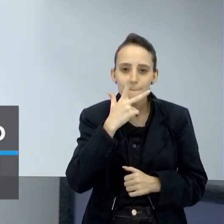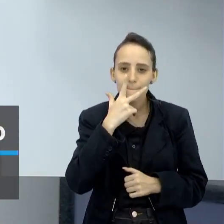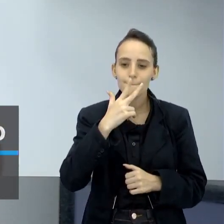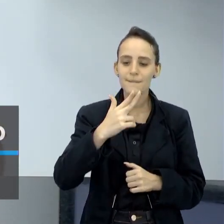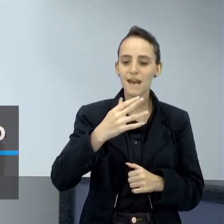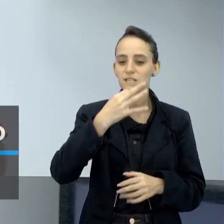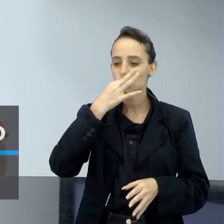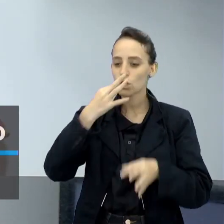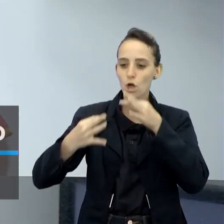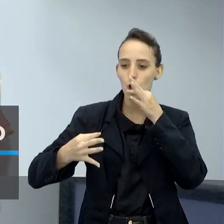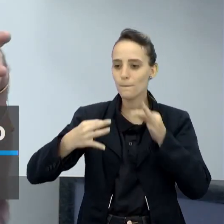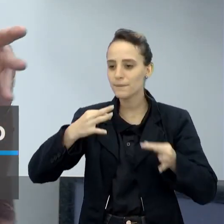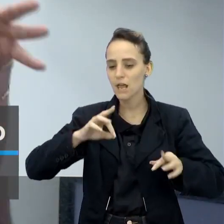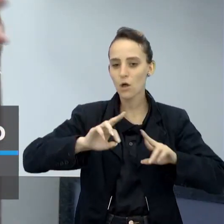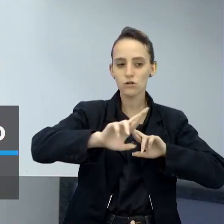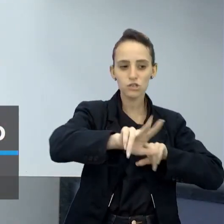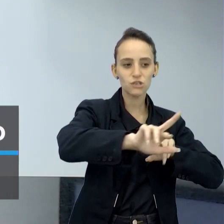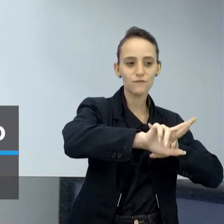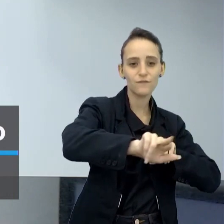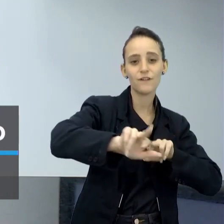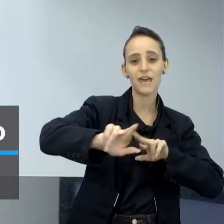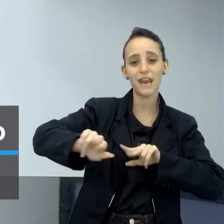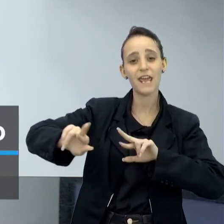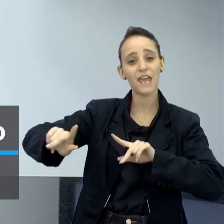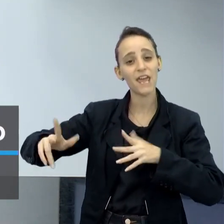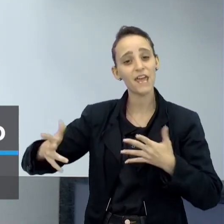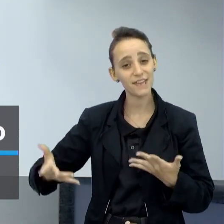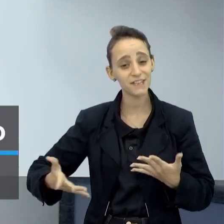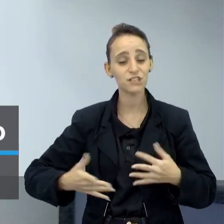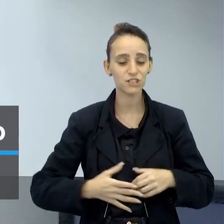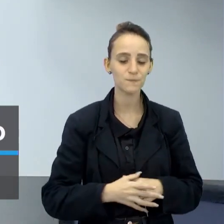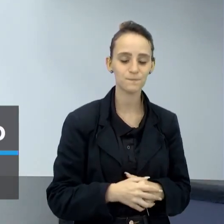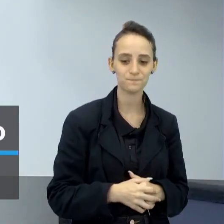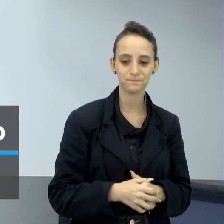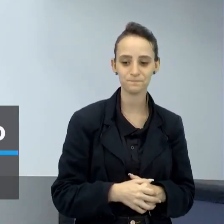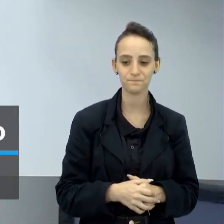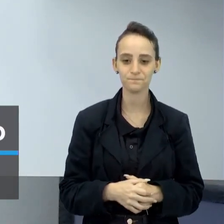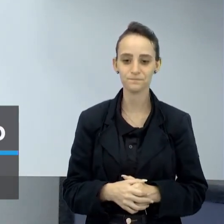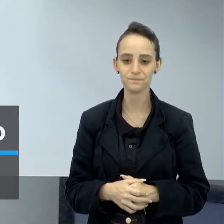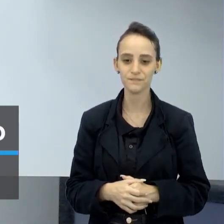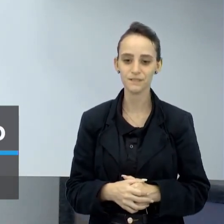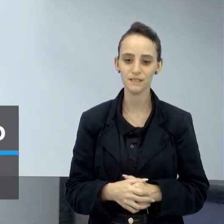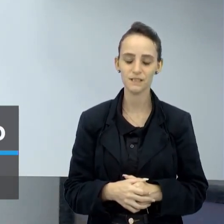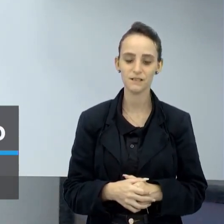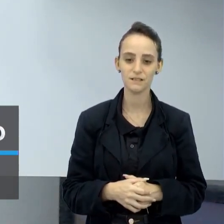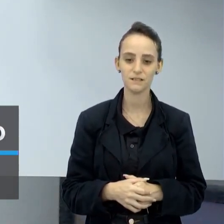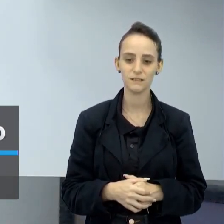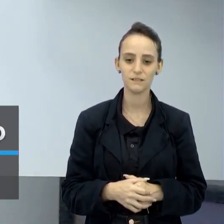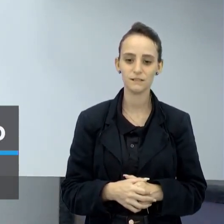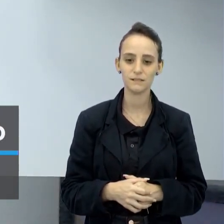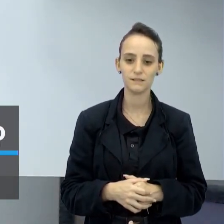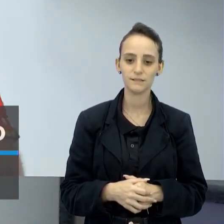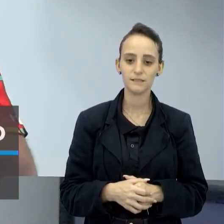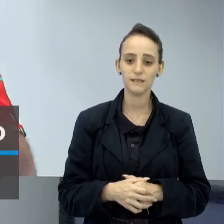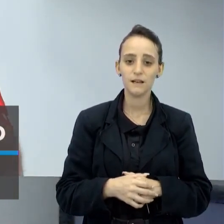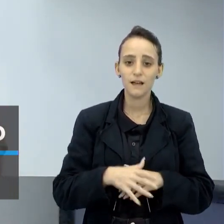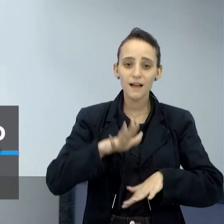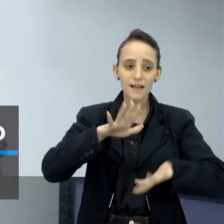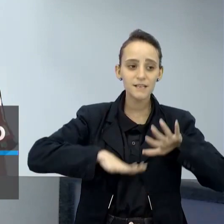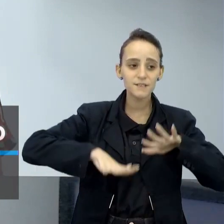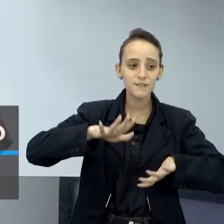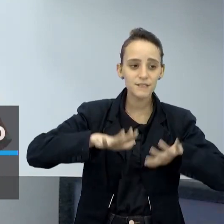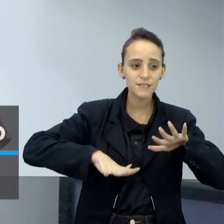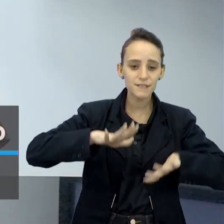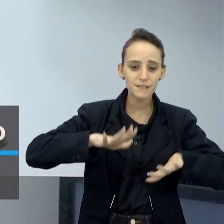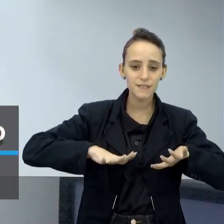pensa em nível de agressões, de violências realmente que a gente sofre dentro desses